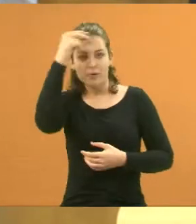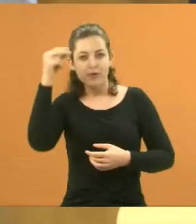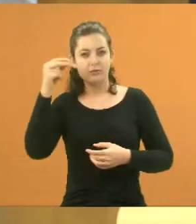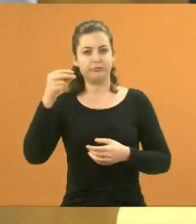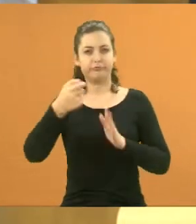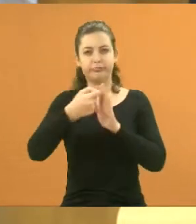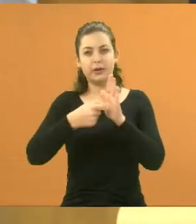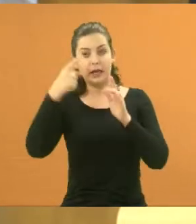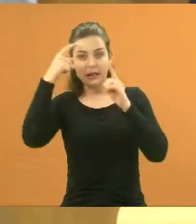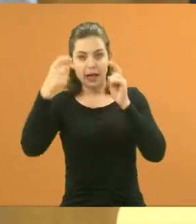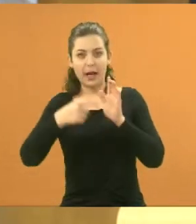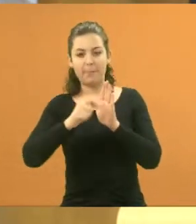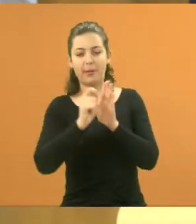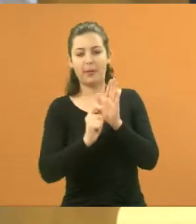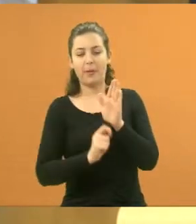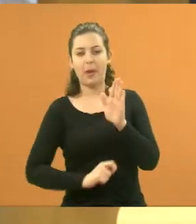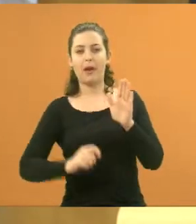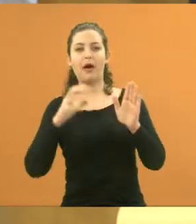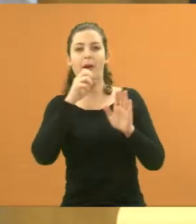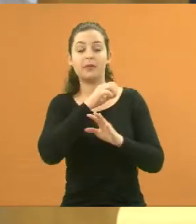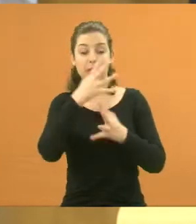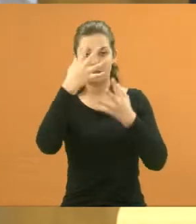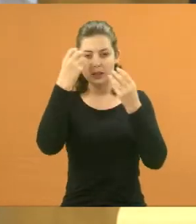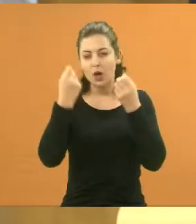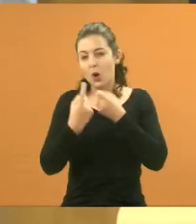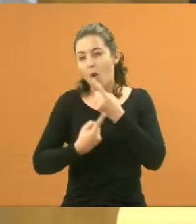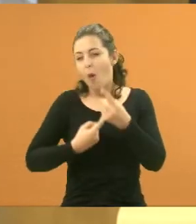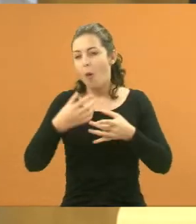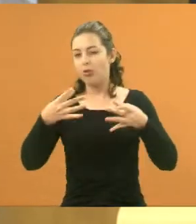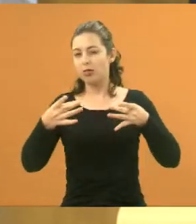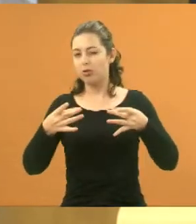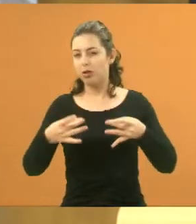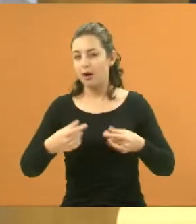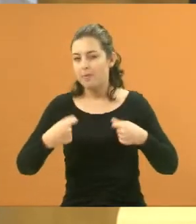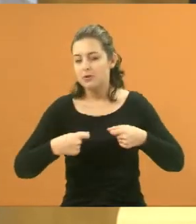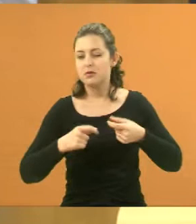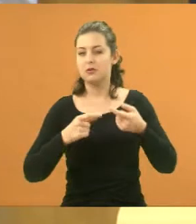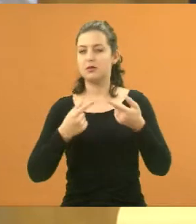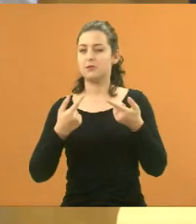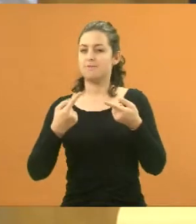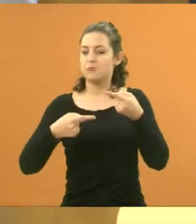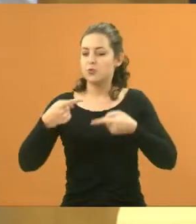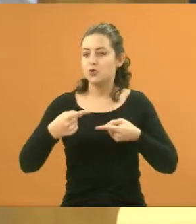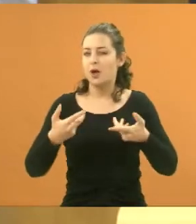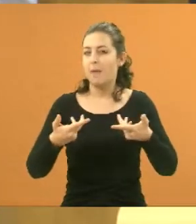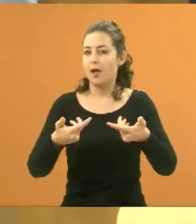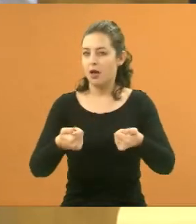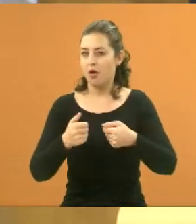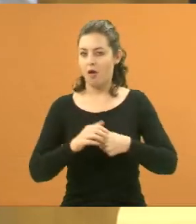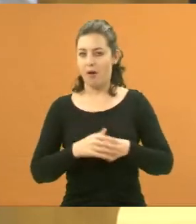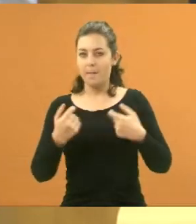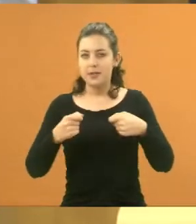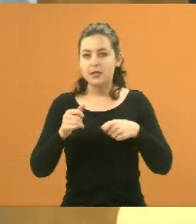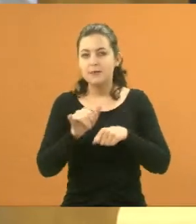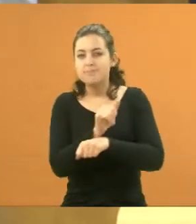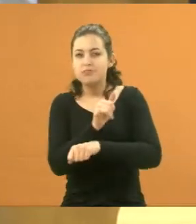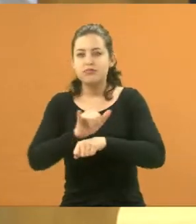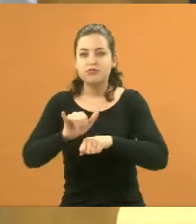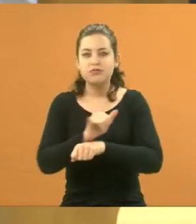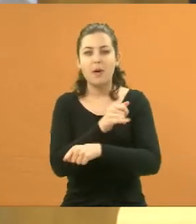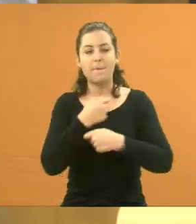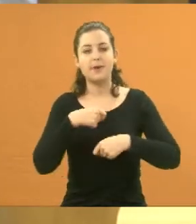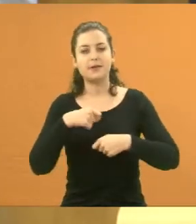ideia, eu acho que ele atropelou algumas questões. Eu acho que tem detalhes que precisam ser discutidos melhor. Temos que encontrar mecanismos